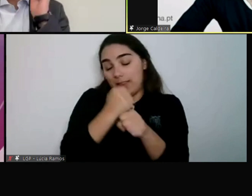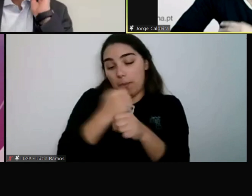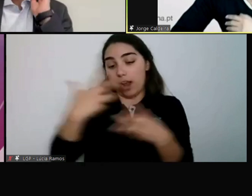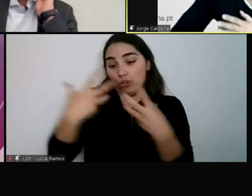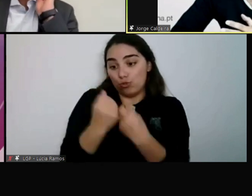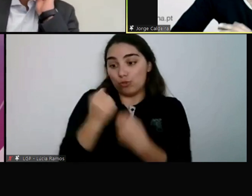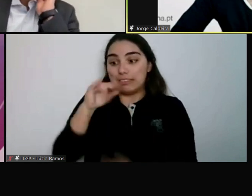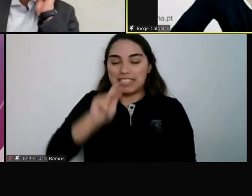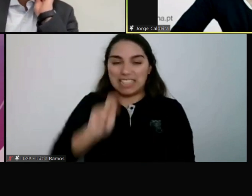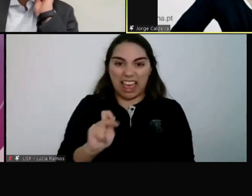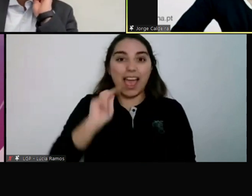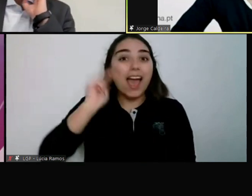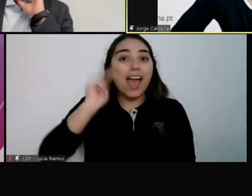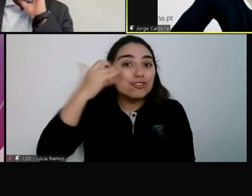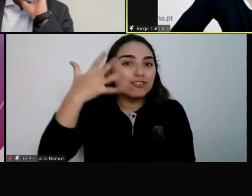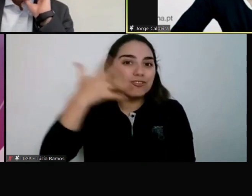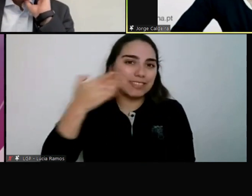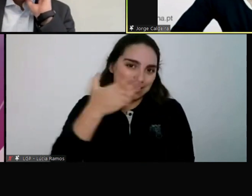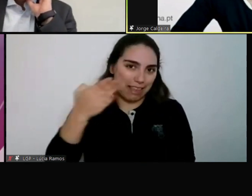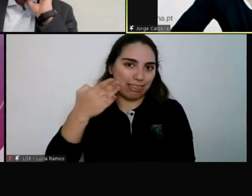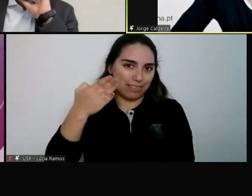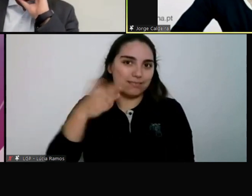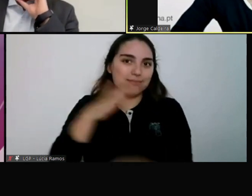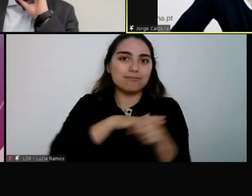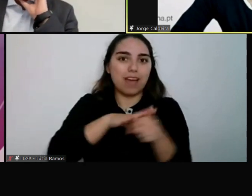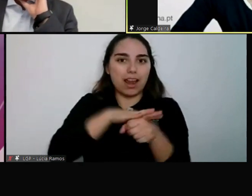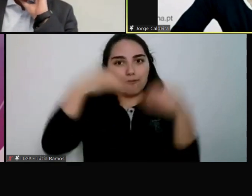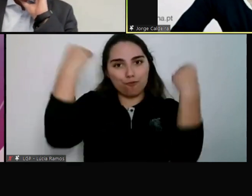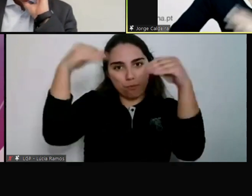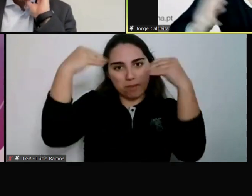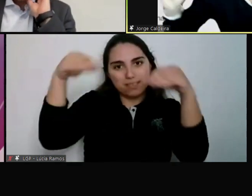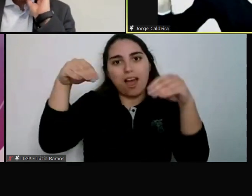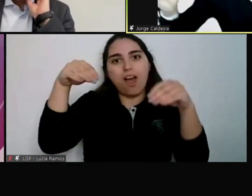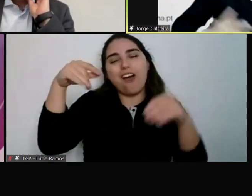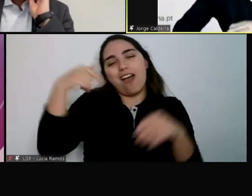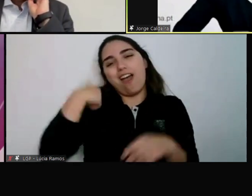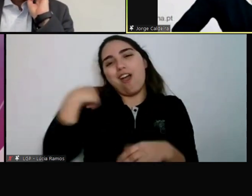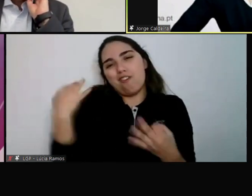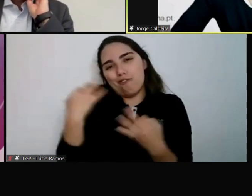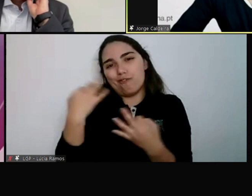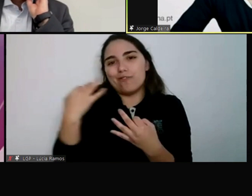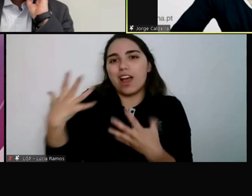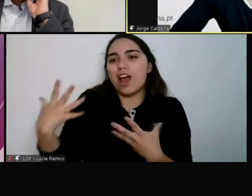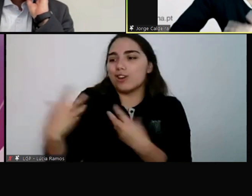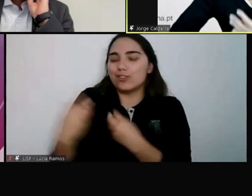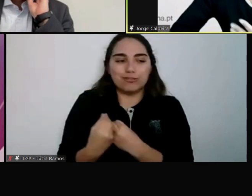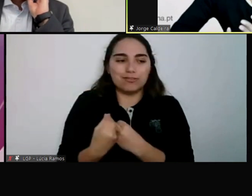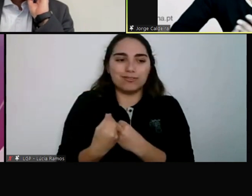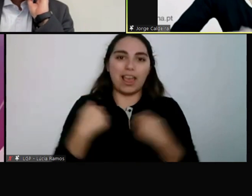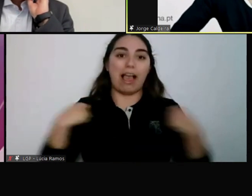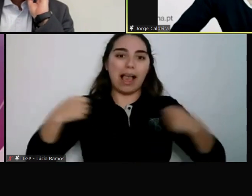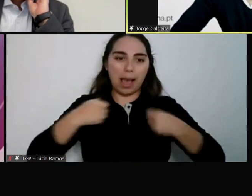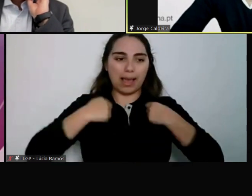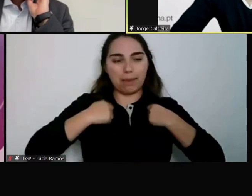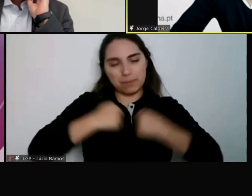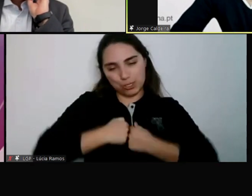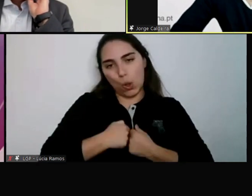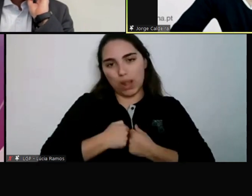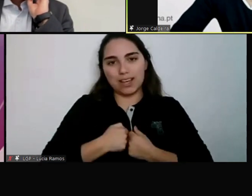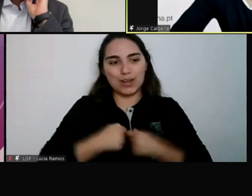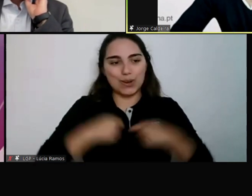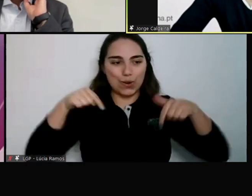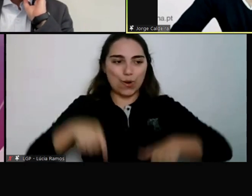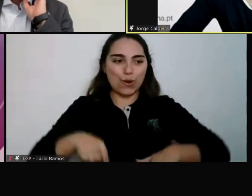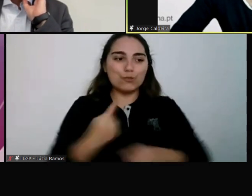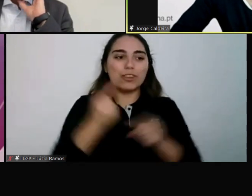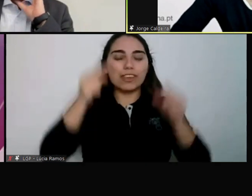em múltiplos contextos formativos. Já me considero um parceiro estratégico. Aliás, hoje vesti a camisola, trago aqui, enquanto formador do INA, dos vossos